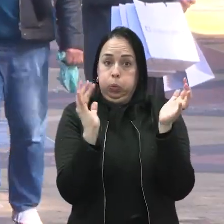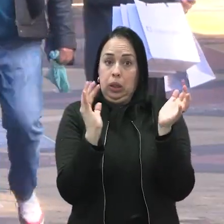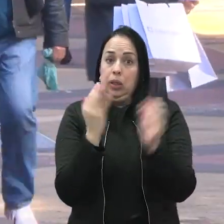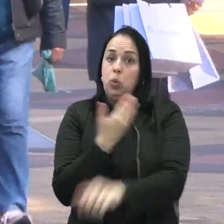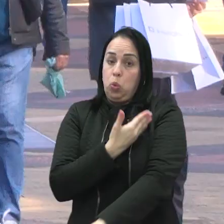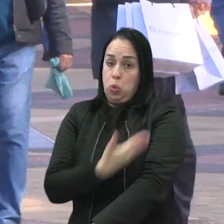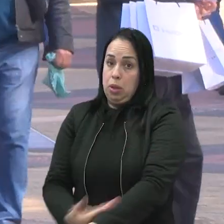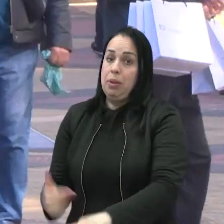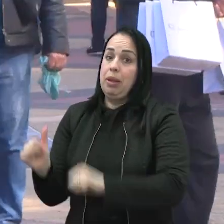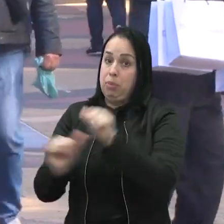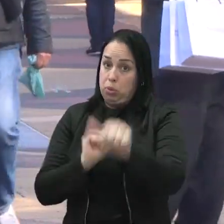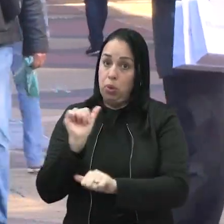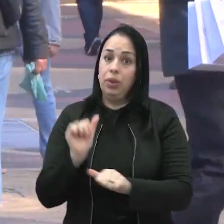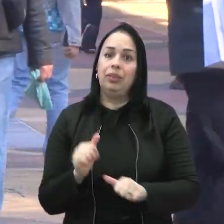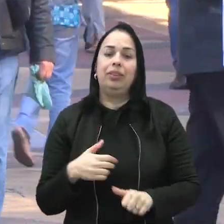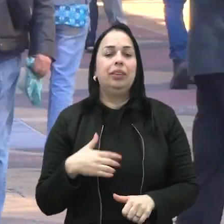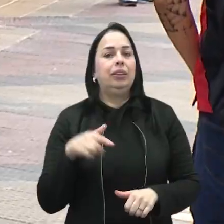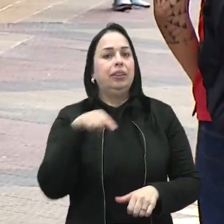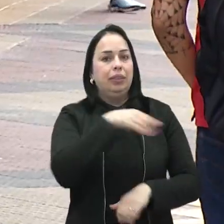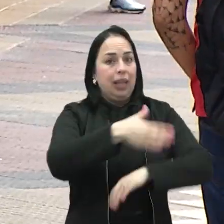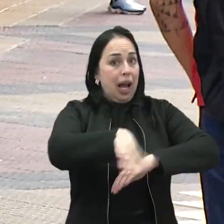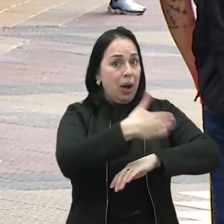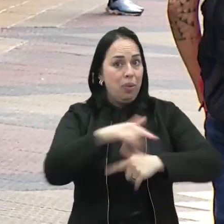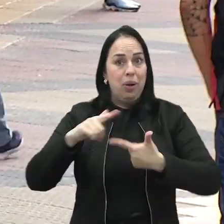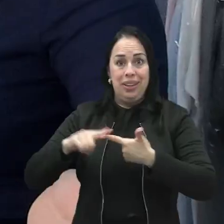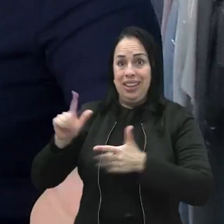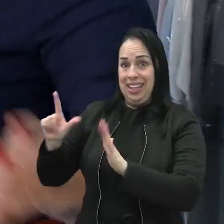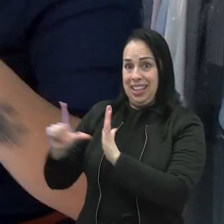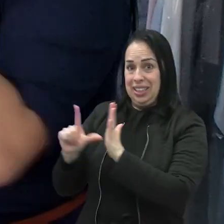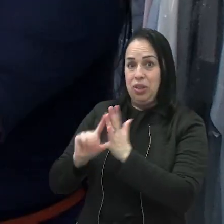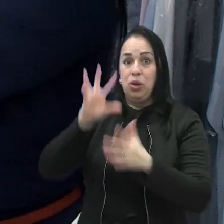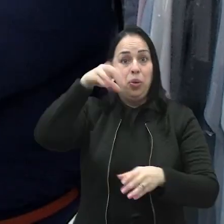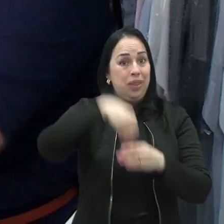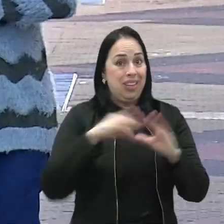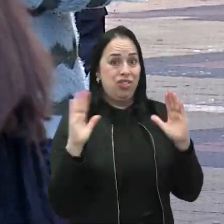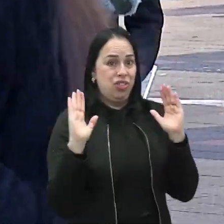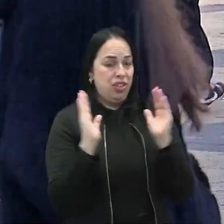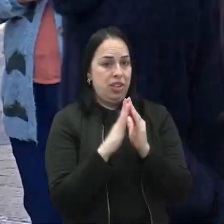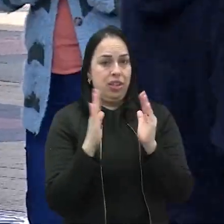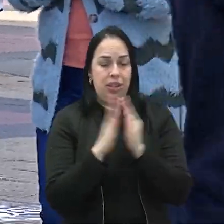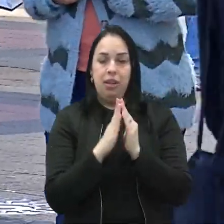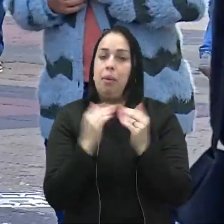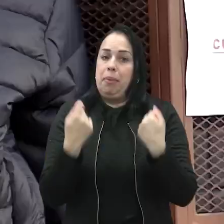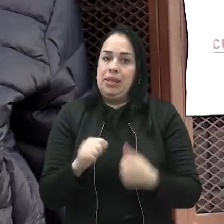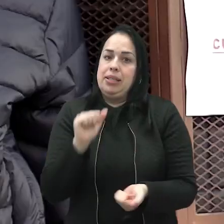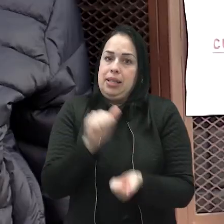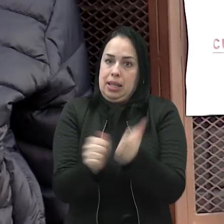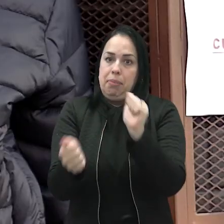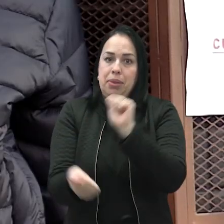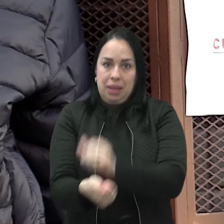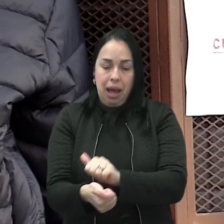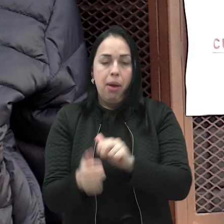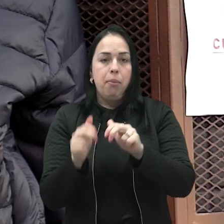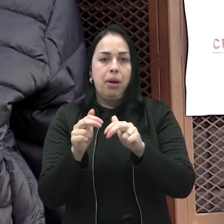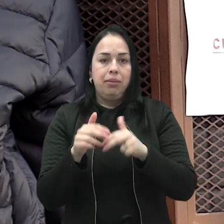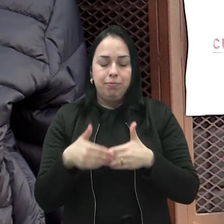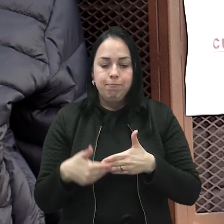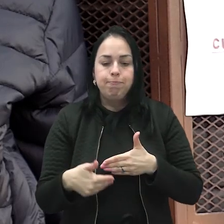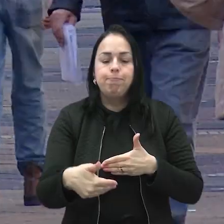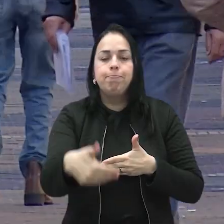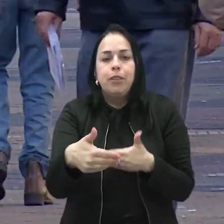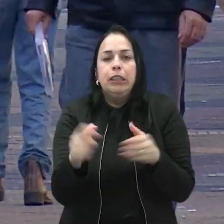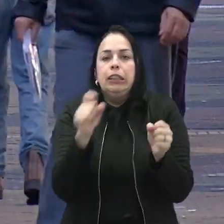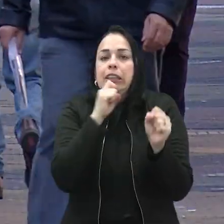a temperatura e os hábitos. Na rua, no comércio ou em casa, é tempo de se